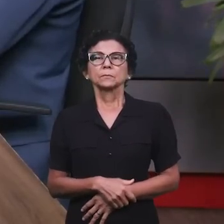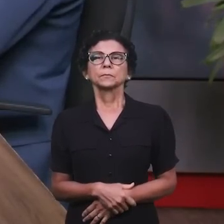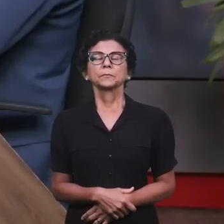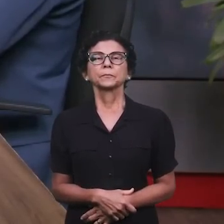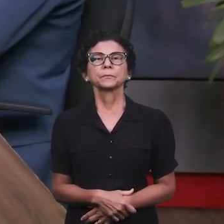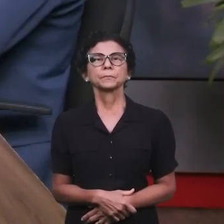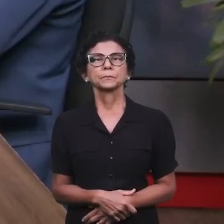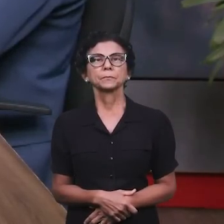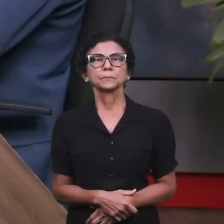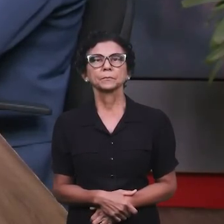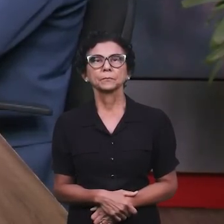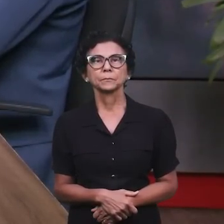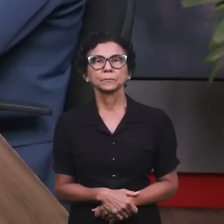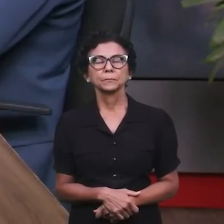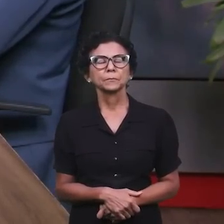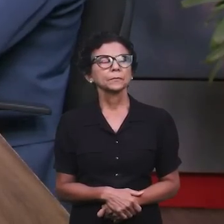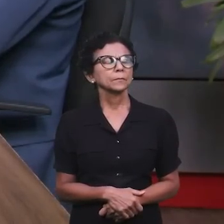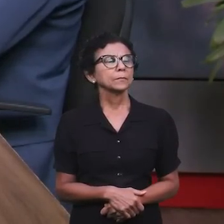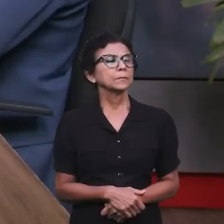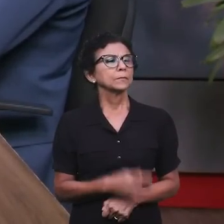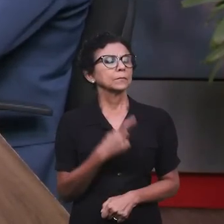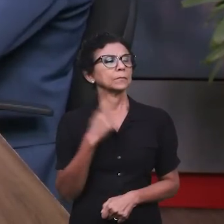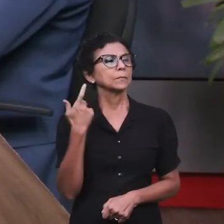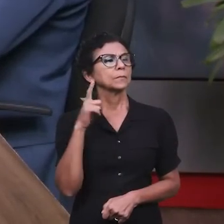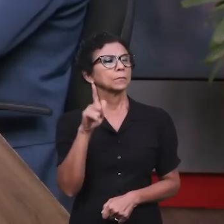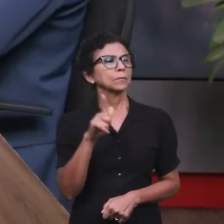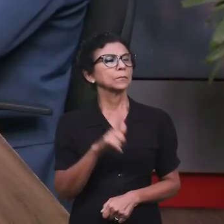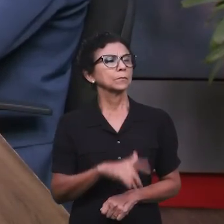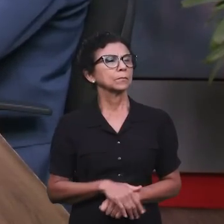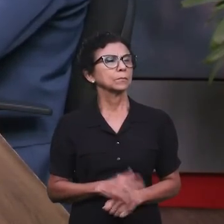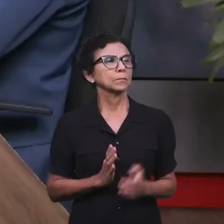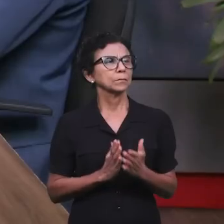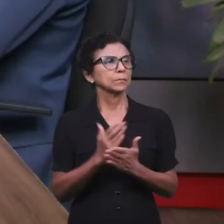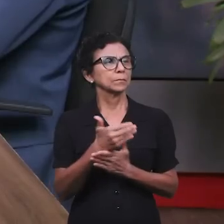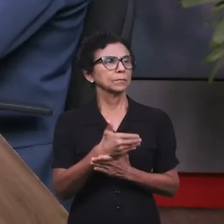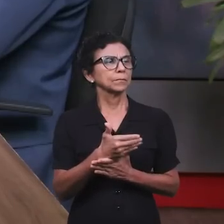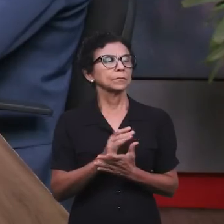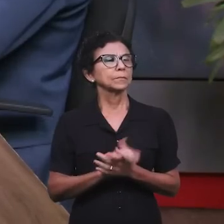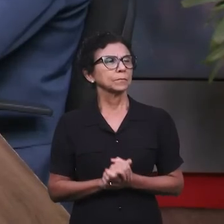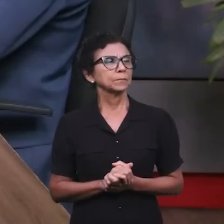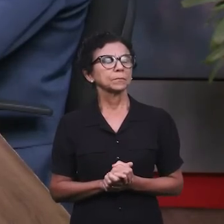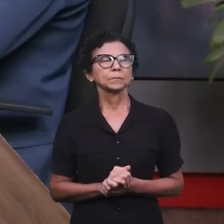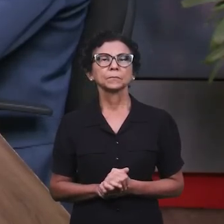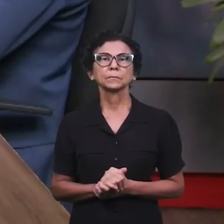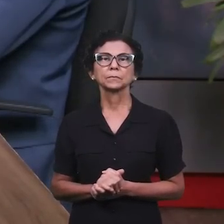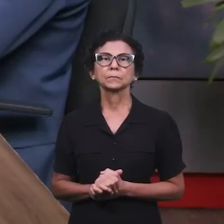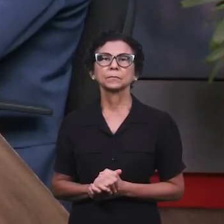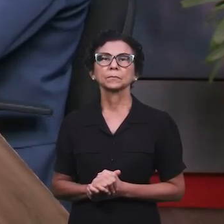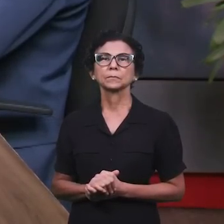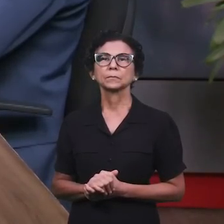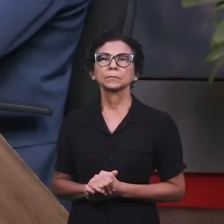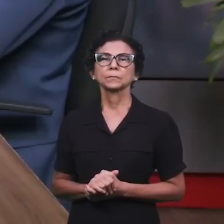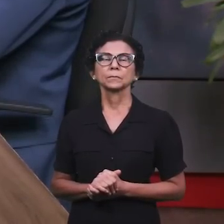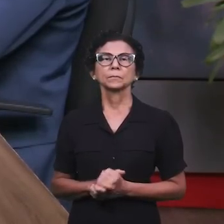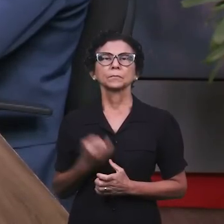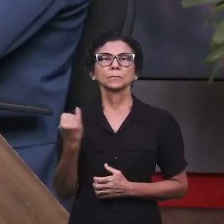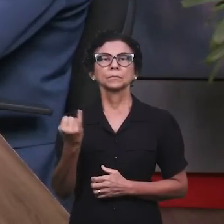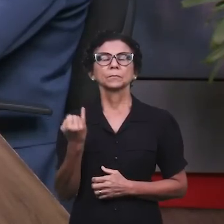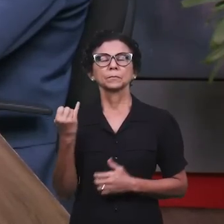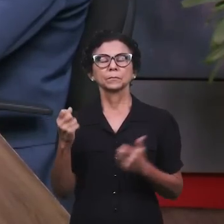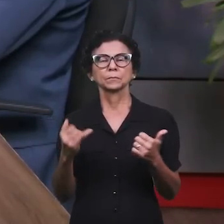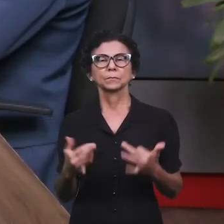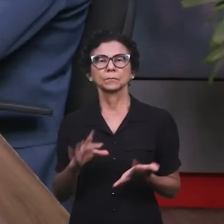tivemos outras, né? Outras tentativas de desvio da verdade, né? É importante nós dizermos aqui que